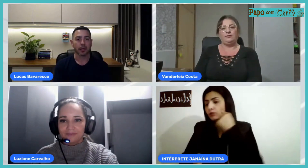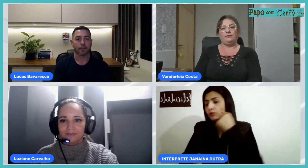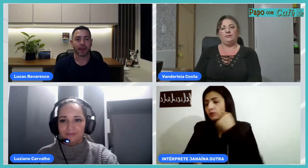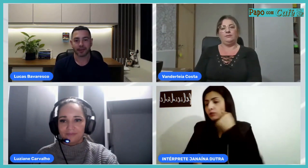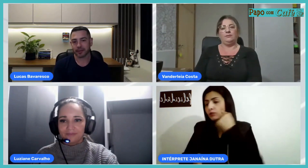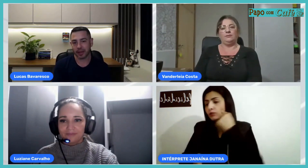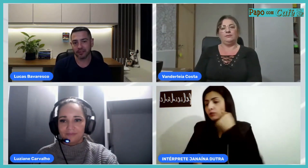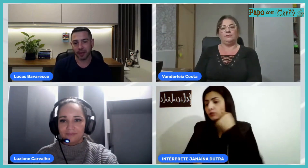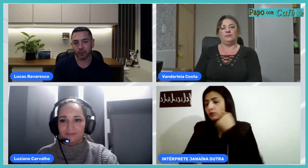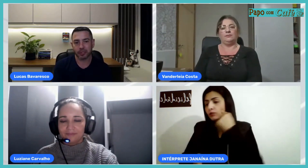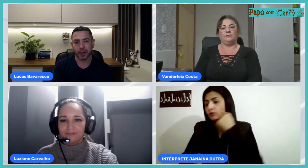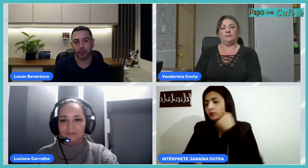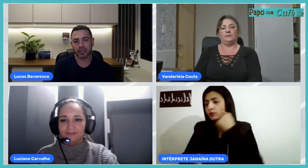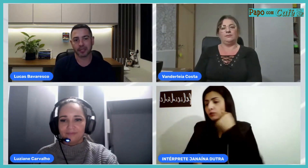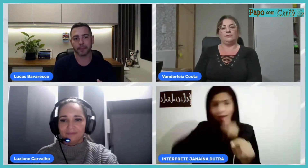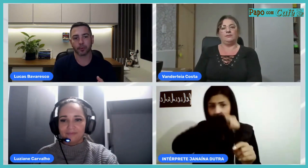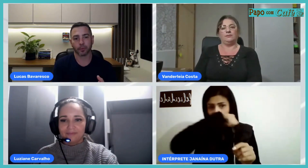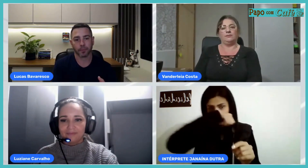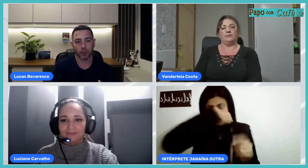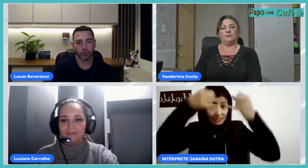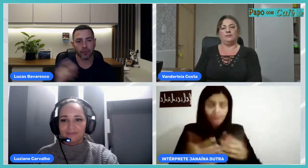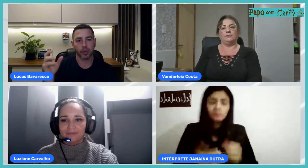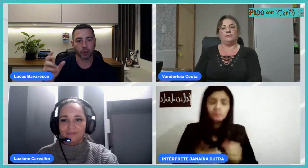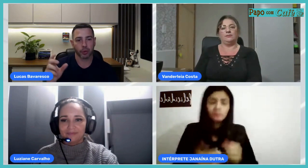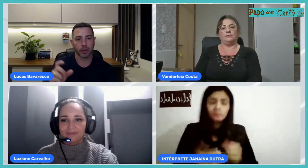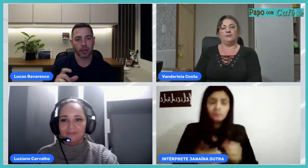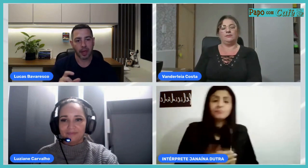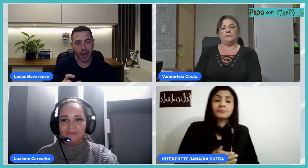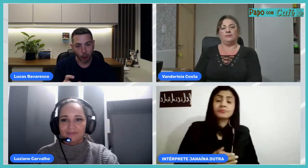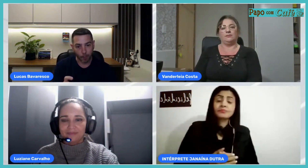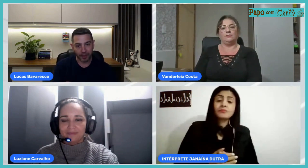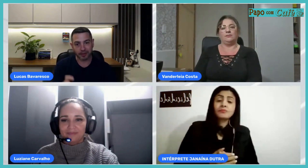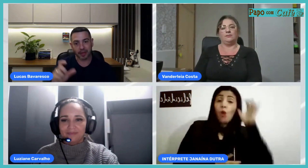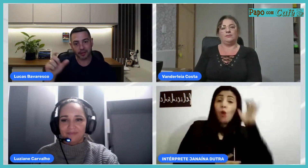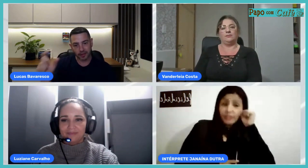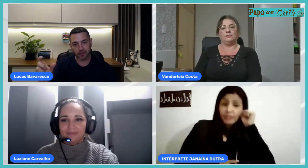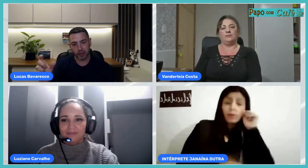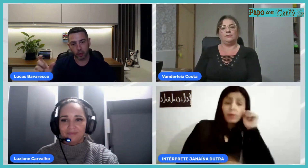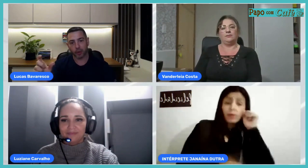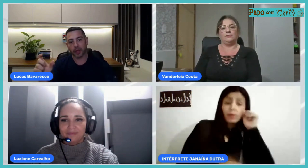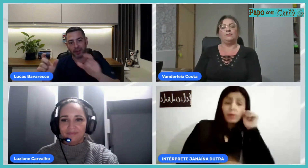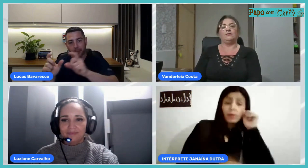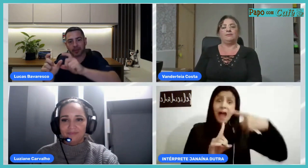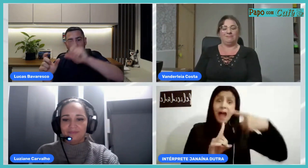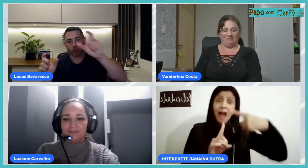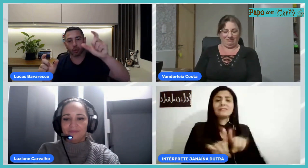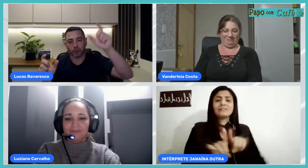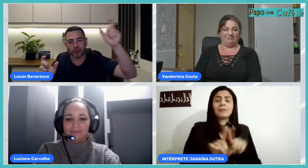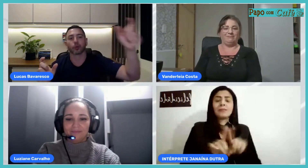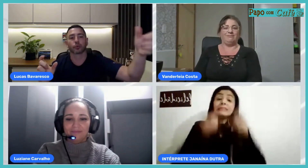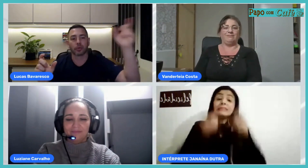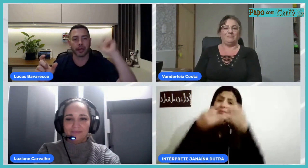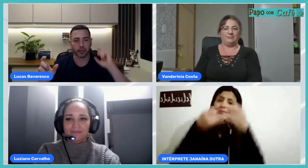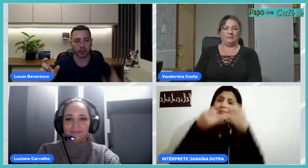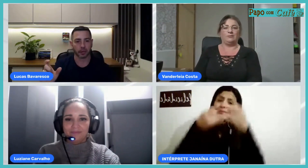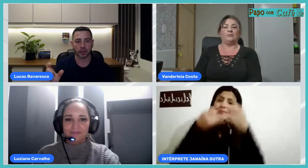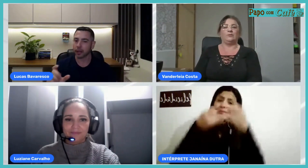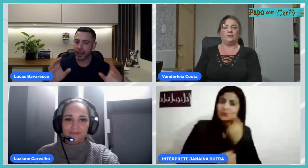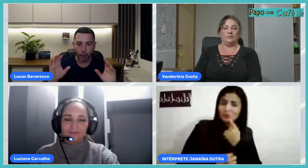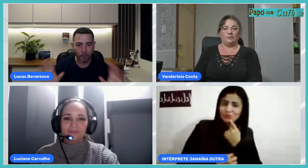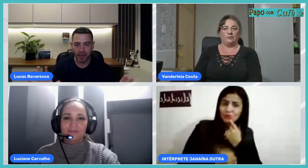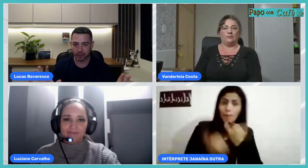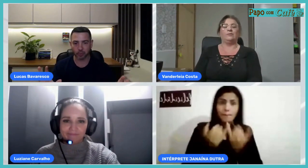falaram, mas se ele vai mostrar, por exemplo, um vídeo, ao pensar nesse vídeo, ele vai pensar junto esse outro